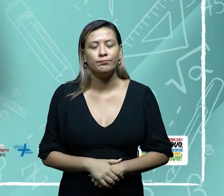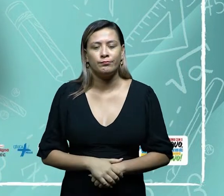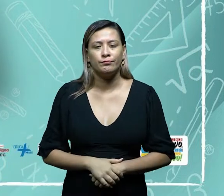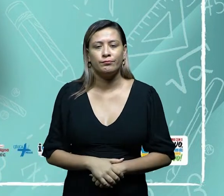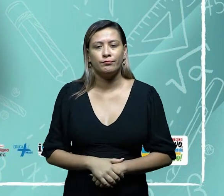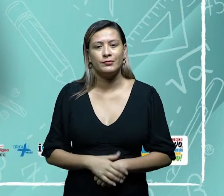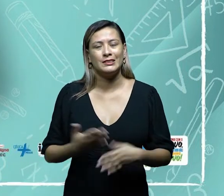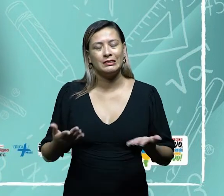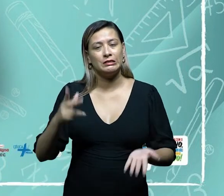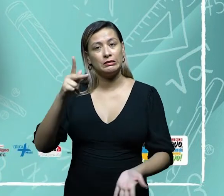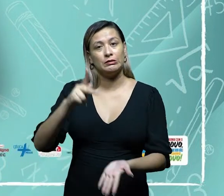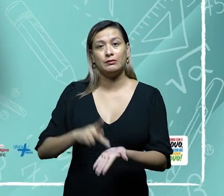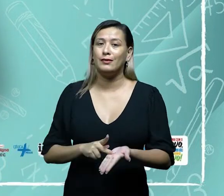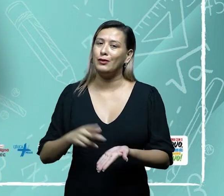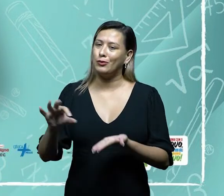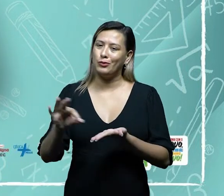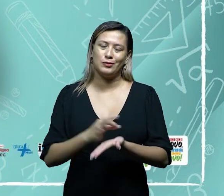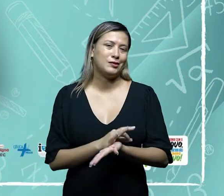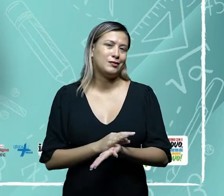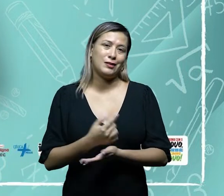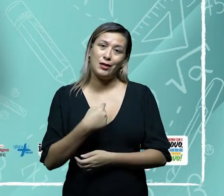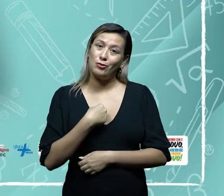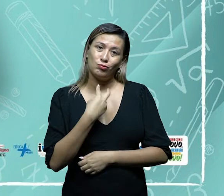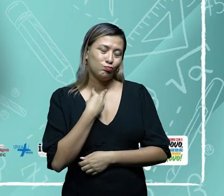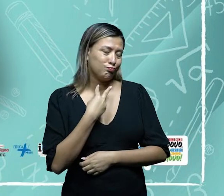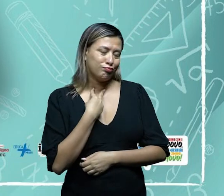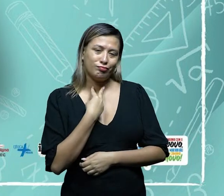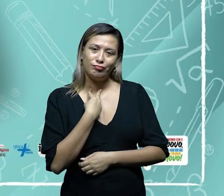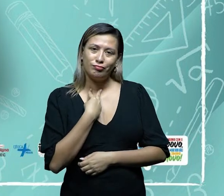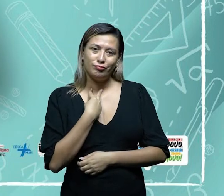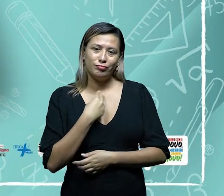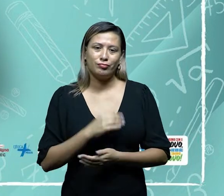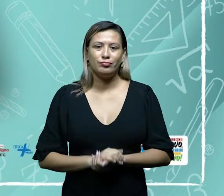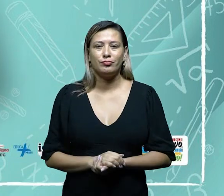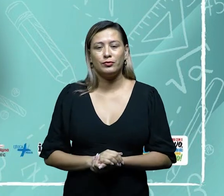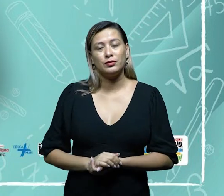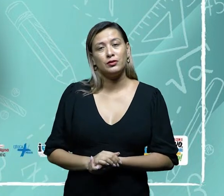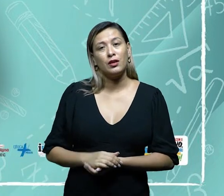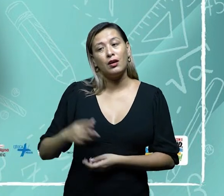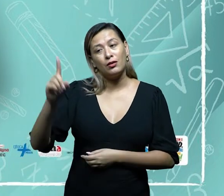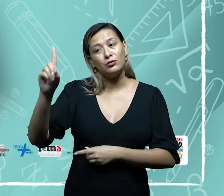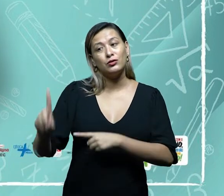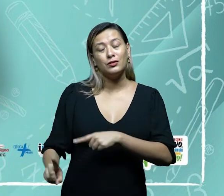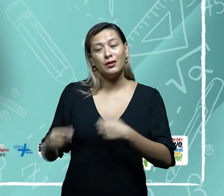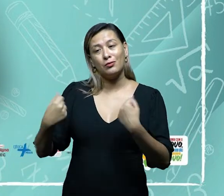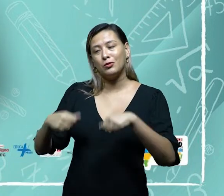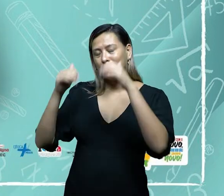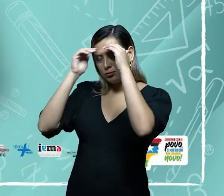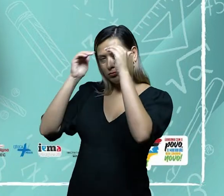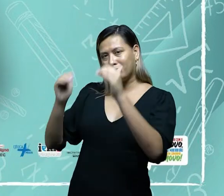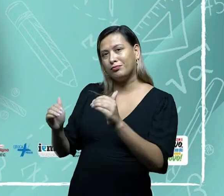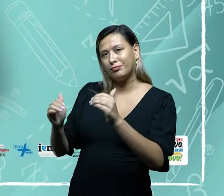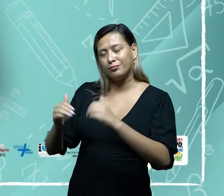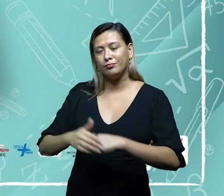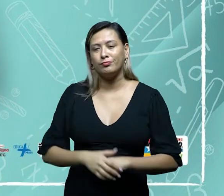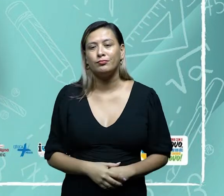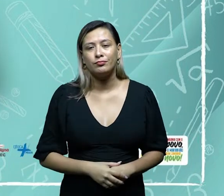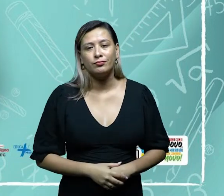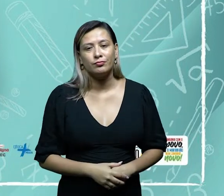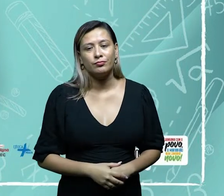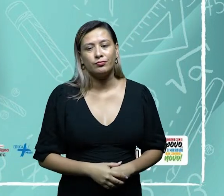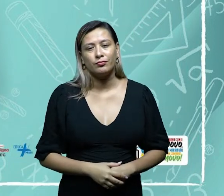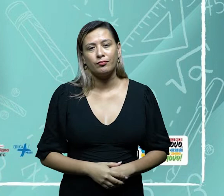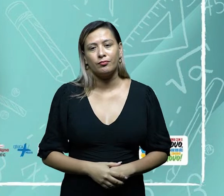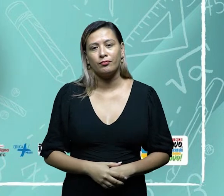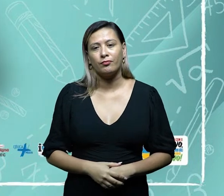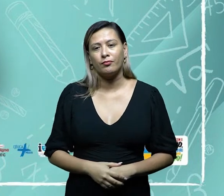de fato, eu não posso mais te contratar dessa forma, né, tu não pode renunciar aos teus direitos humanos. Então, não tenho como